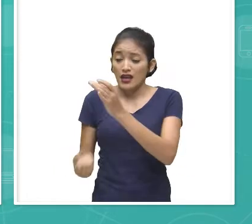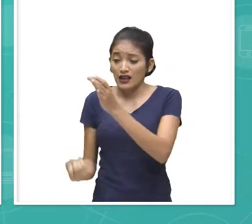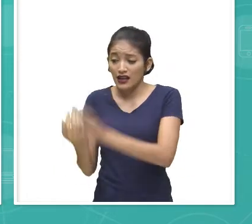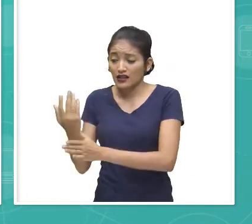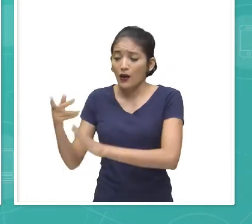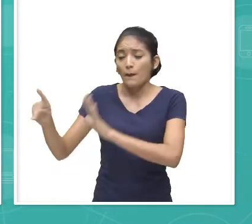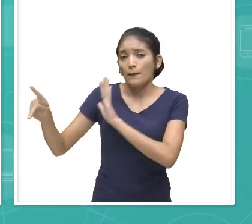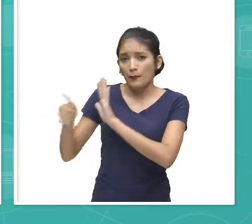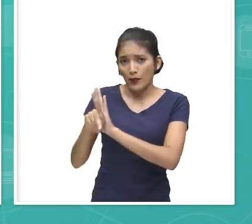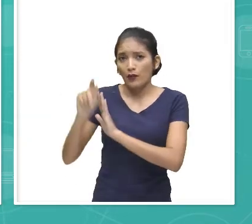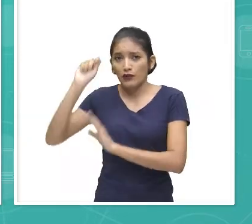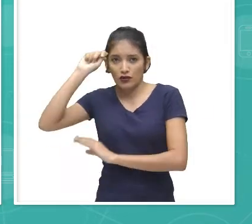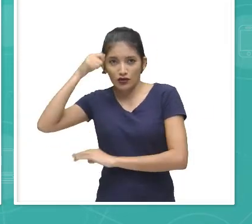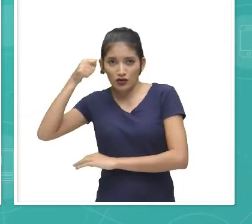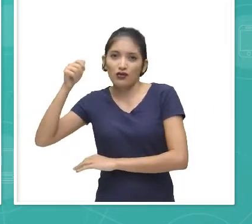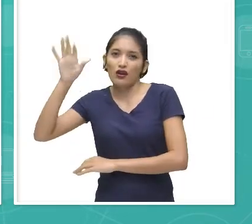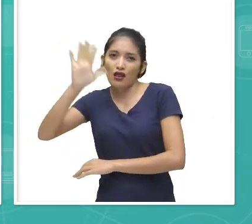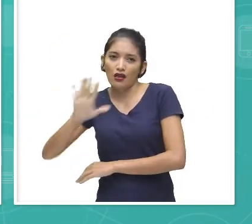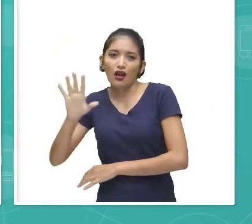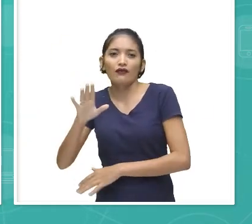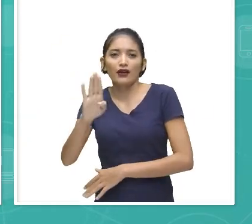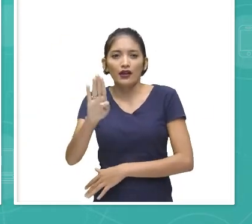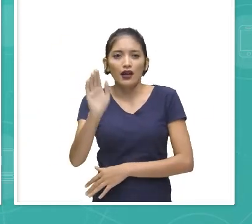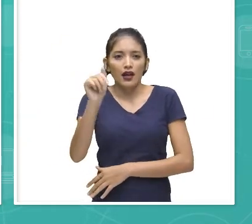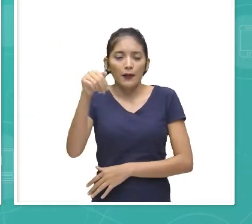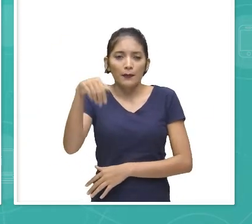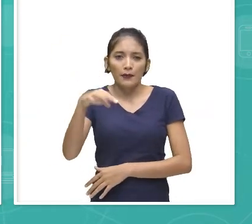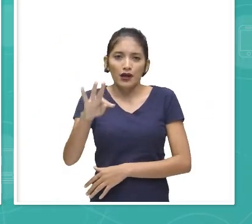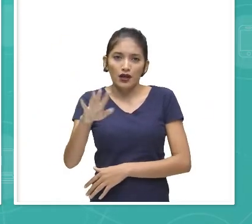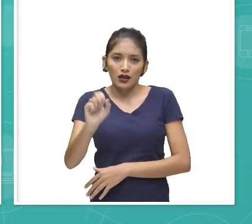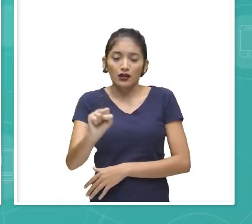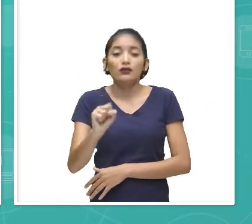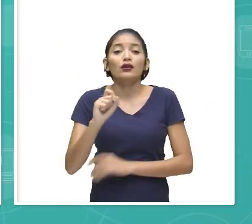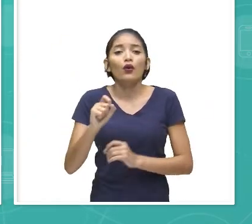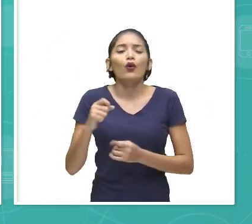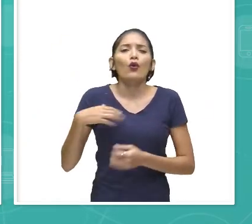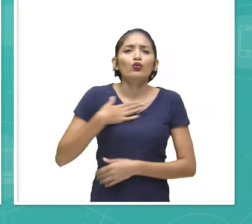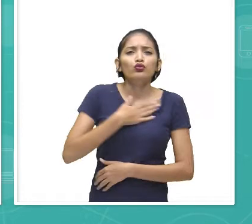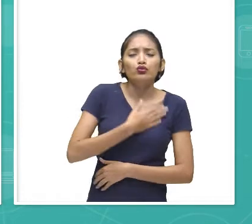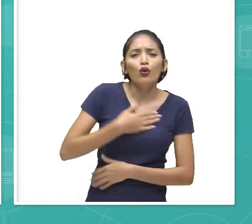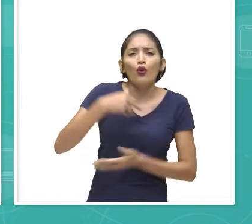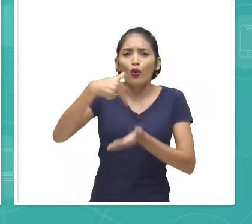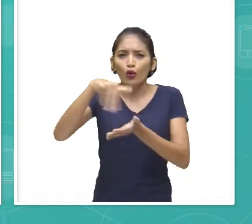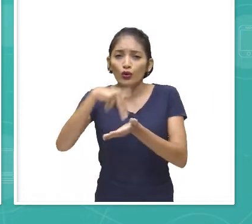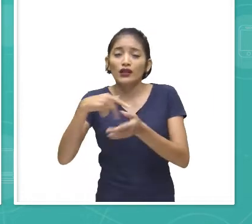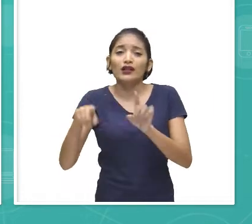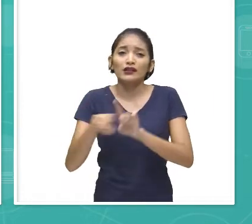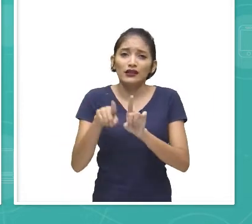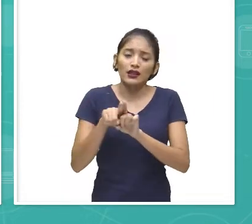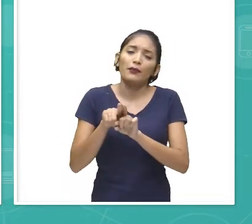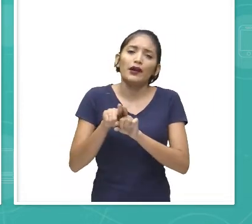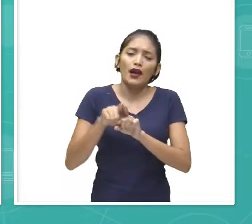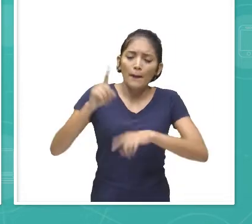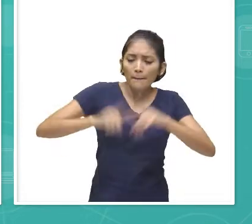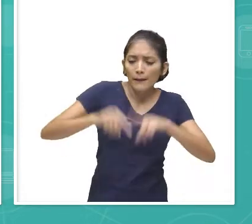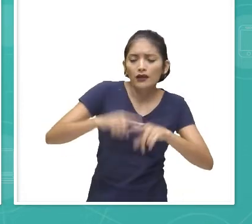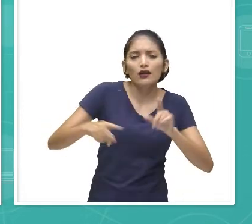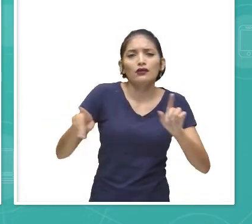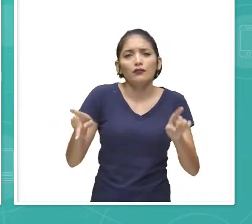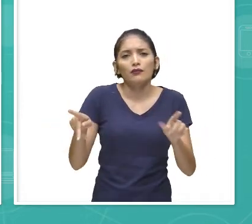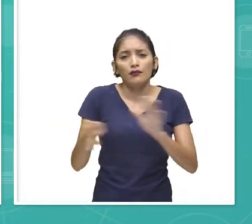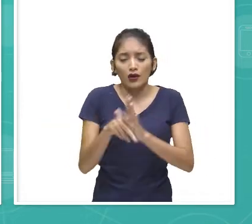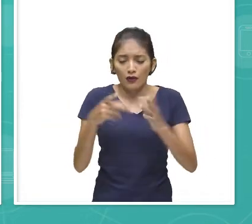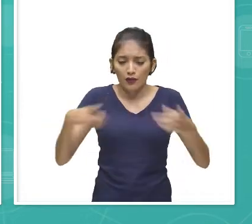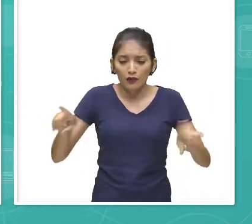né, da língua banta. O gosto dos bantus pela dança e pelos instrumentos de percussão teve influência decisiva